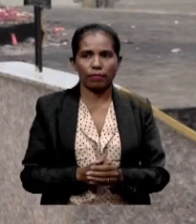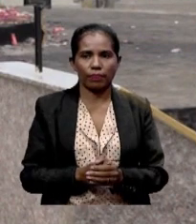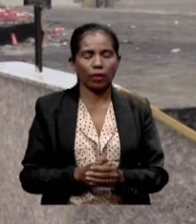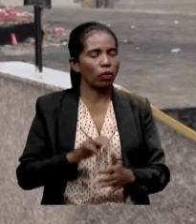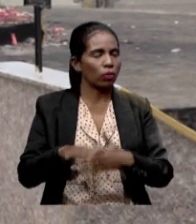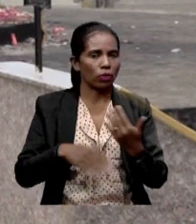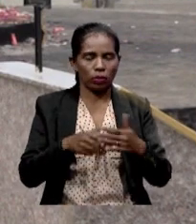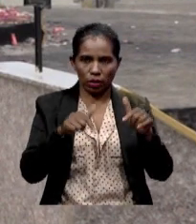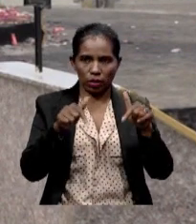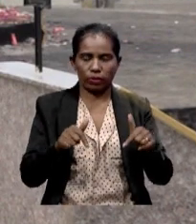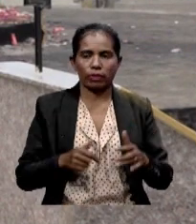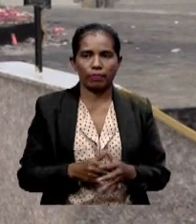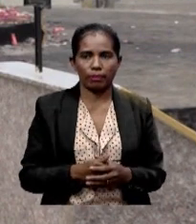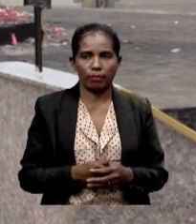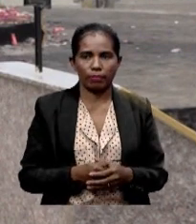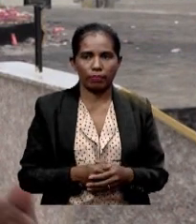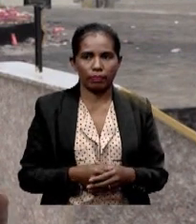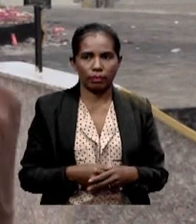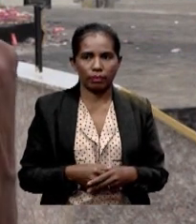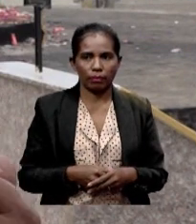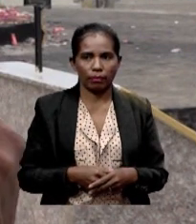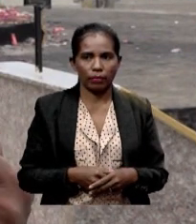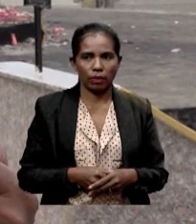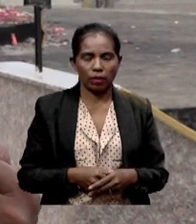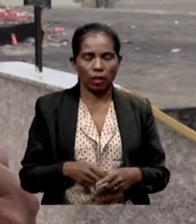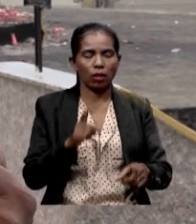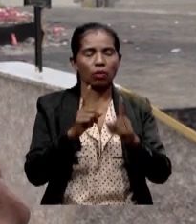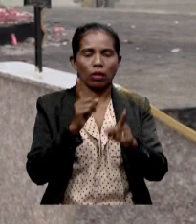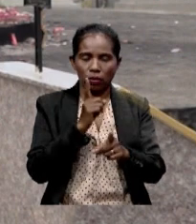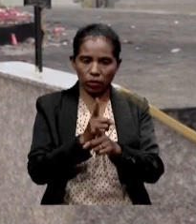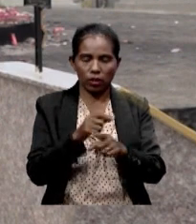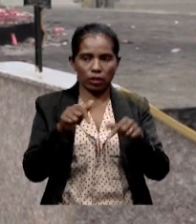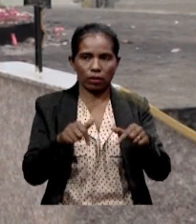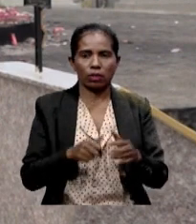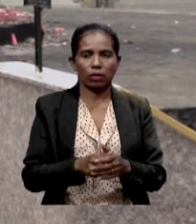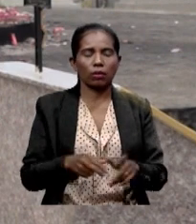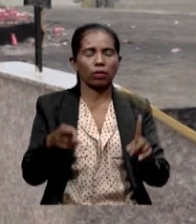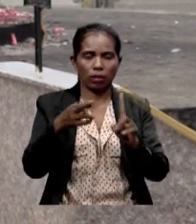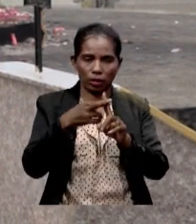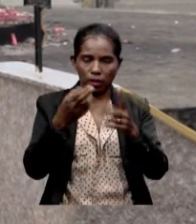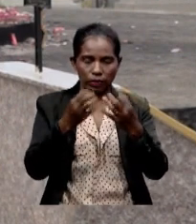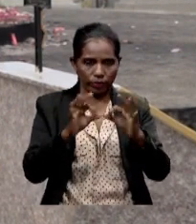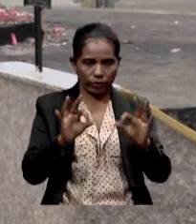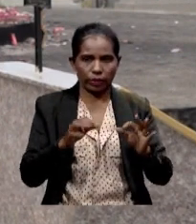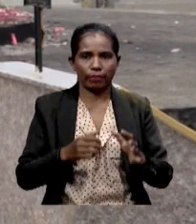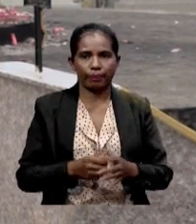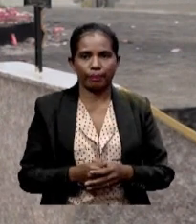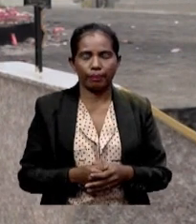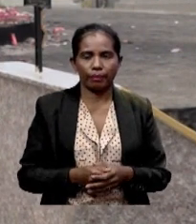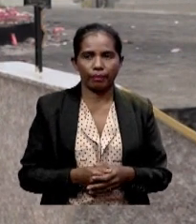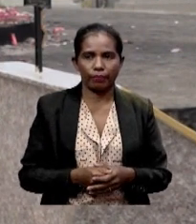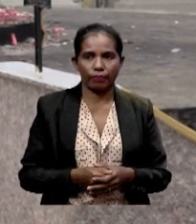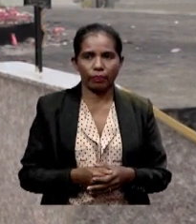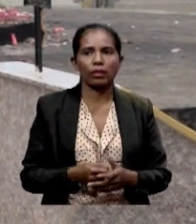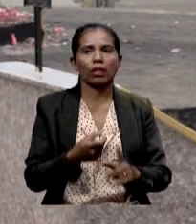hutu. Completo. Mão de obra completa. Né, colia, claro nessa, né? Torrate ne hotu. Né,